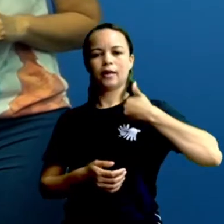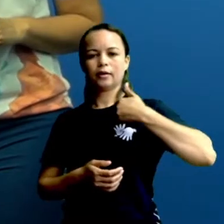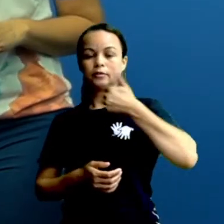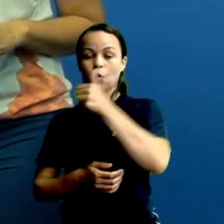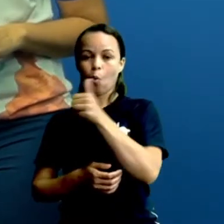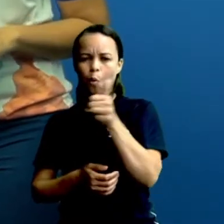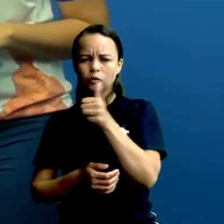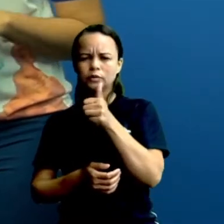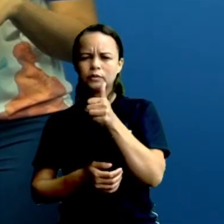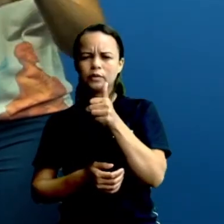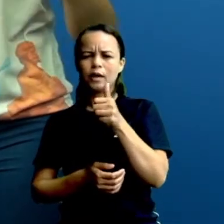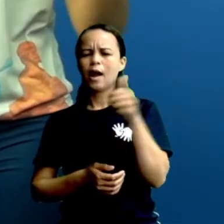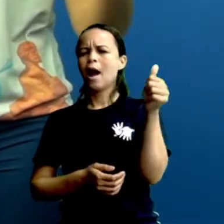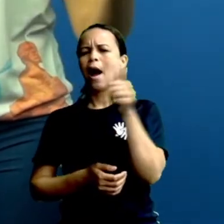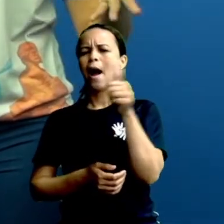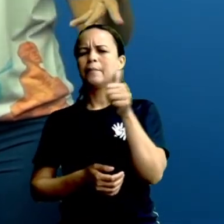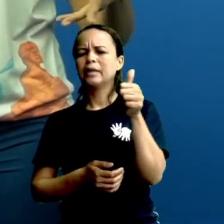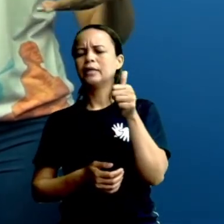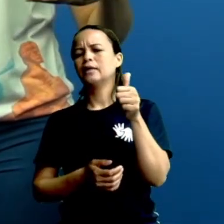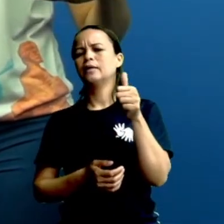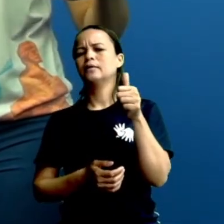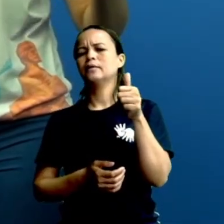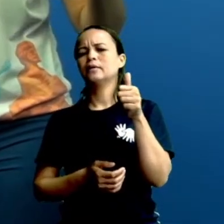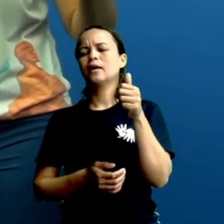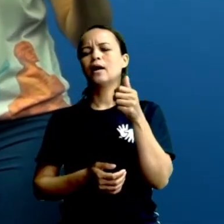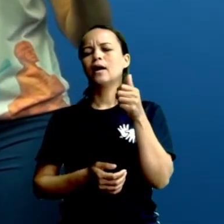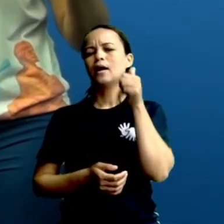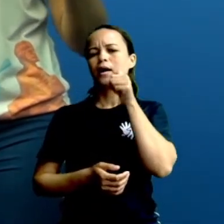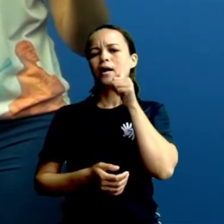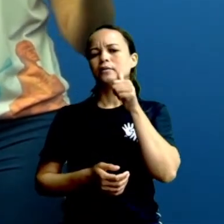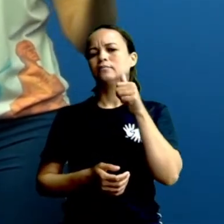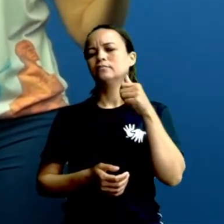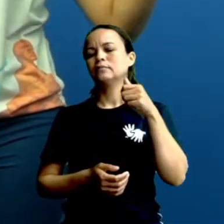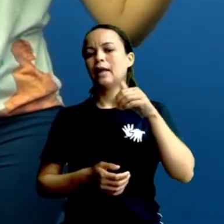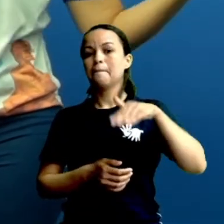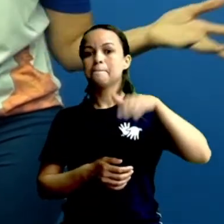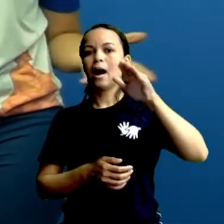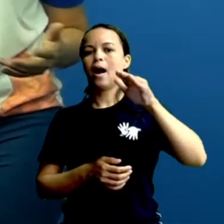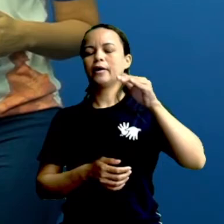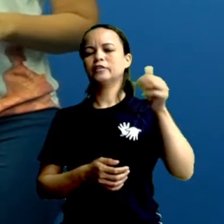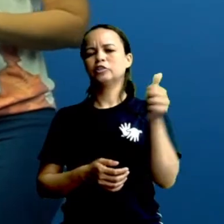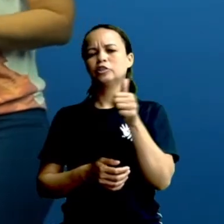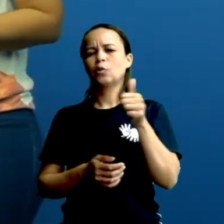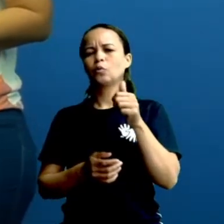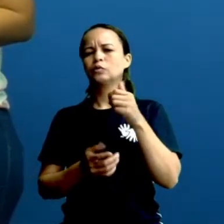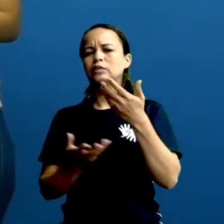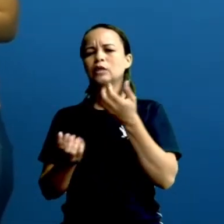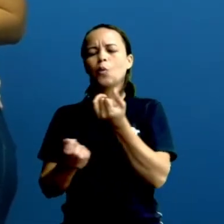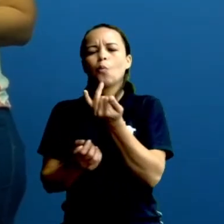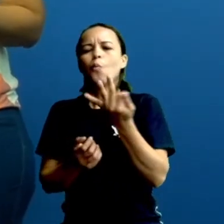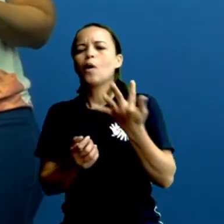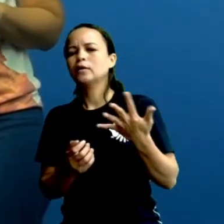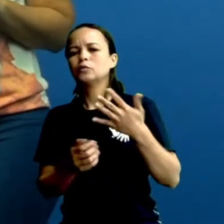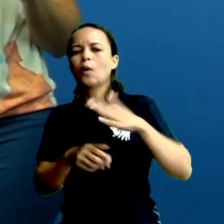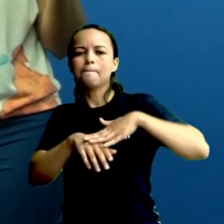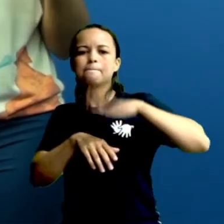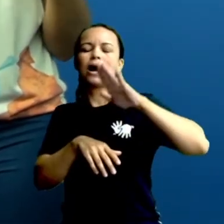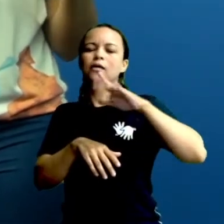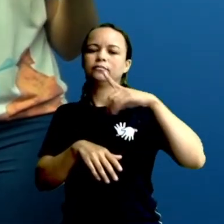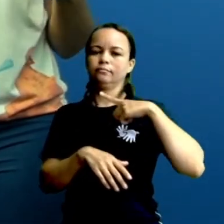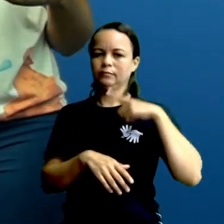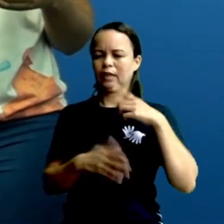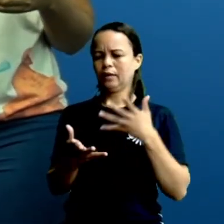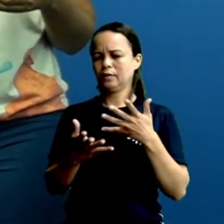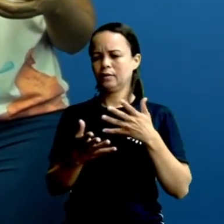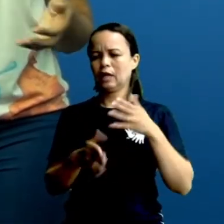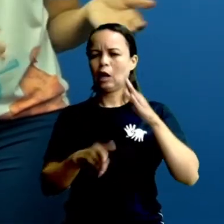que Carlos? Lembra que quando eu vou fazer comparação, eu sempre uso a mais, a menos, porque eu